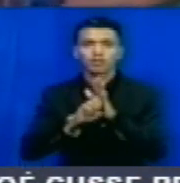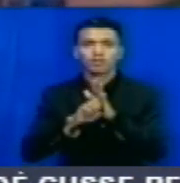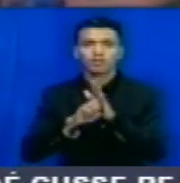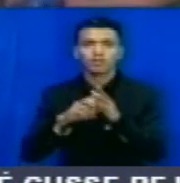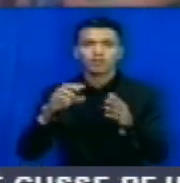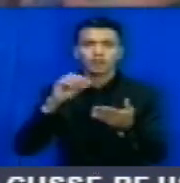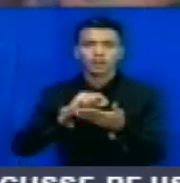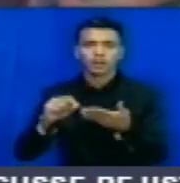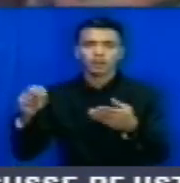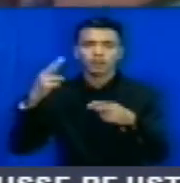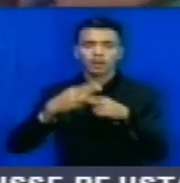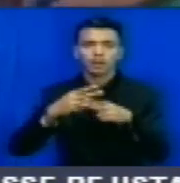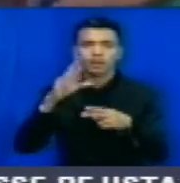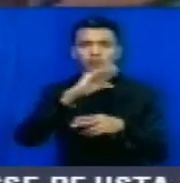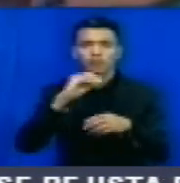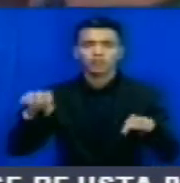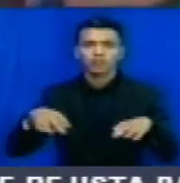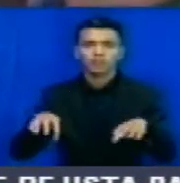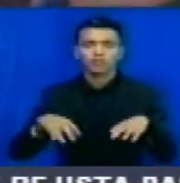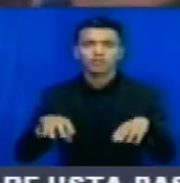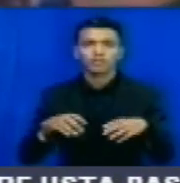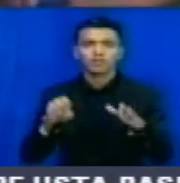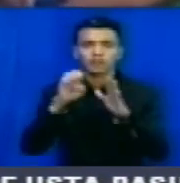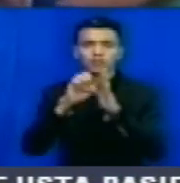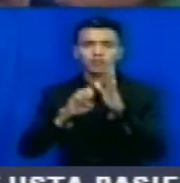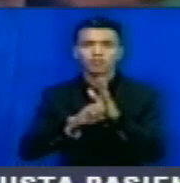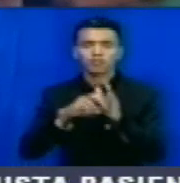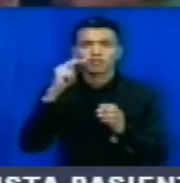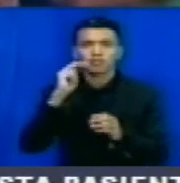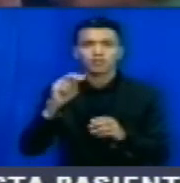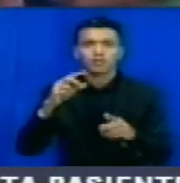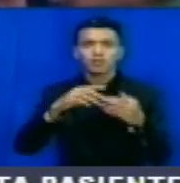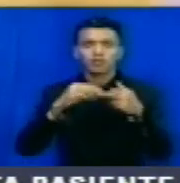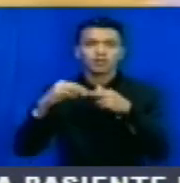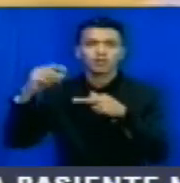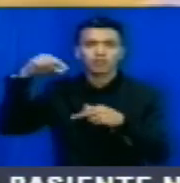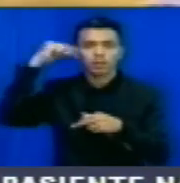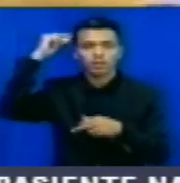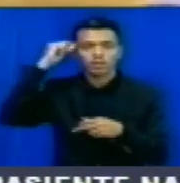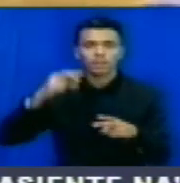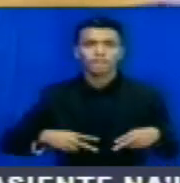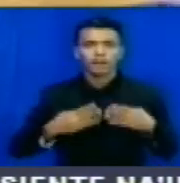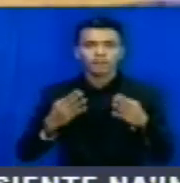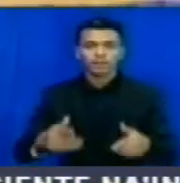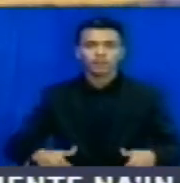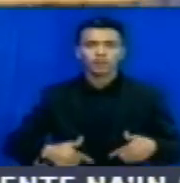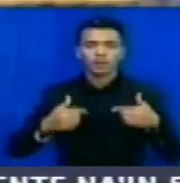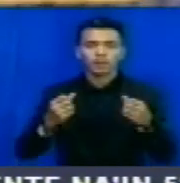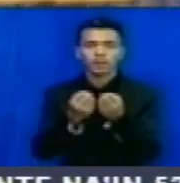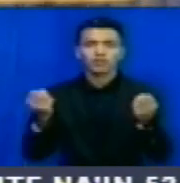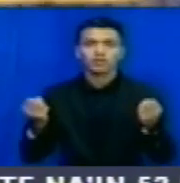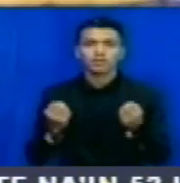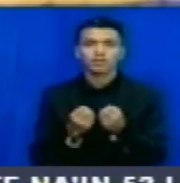nia nara no nia serviço iha data visa estar minha e o governo atual. Saudoso Morris ia